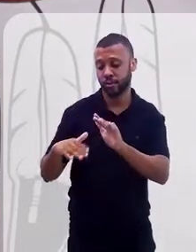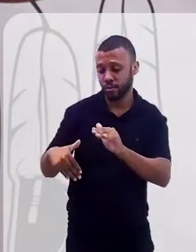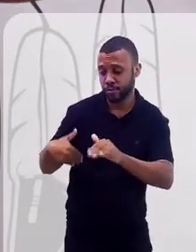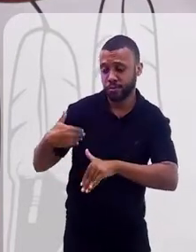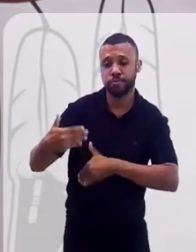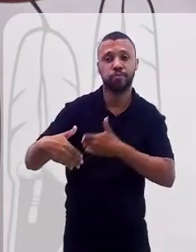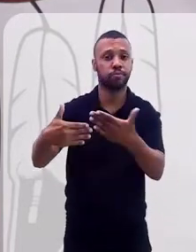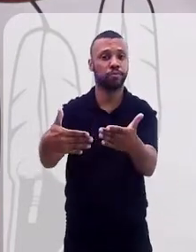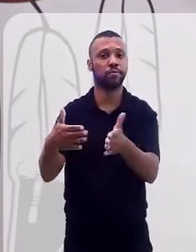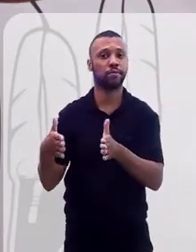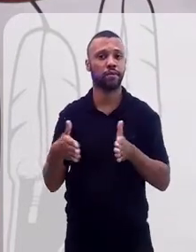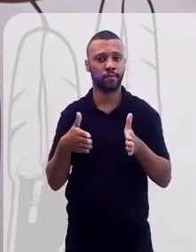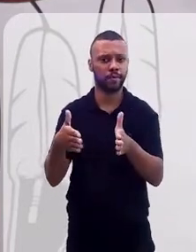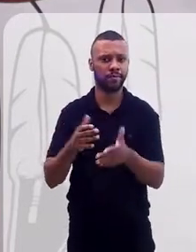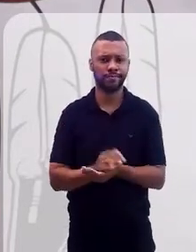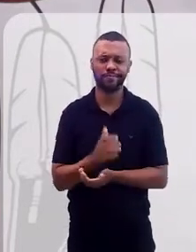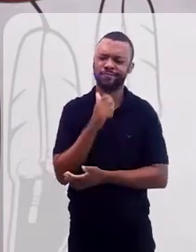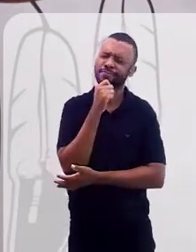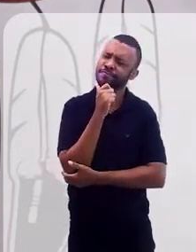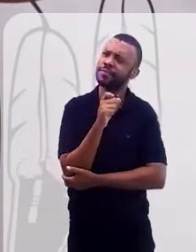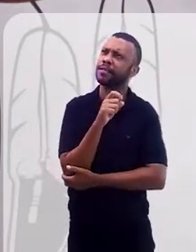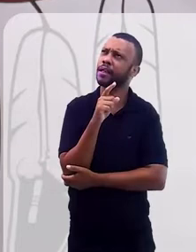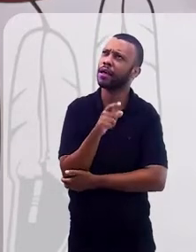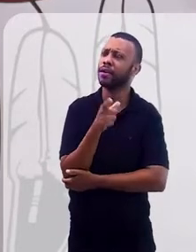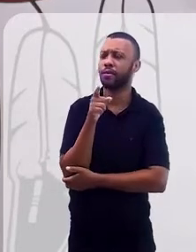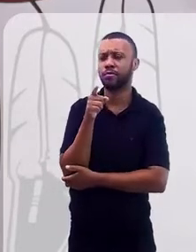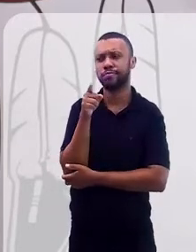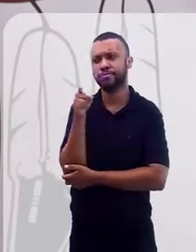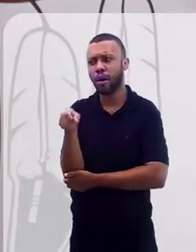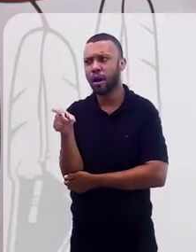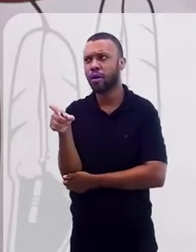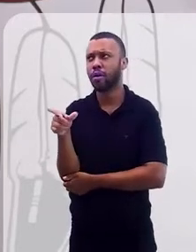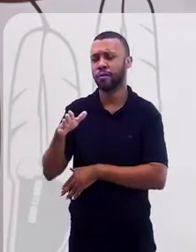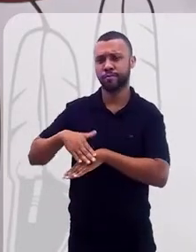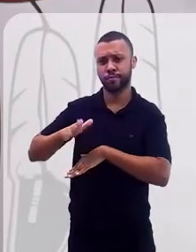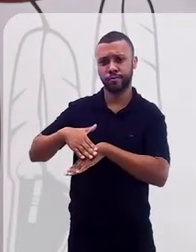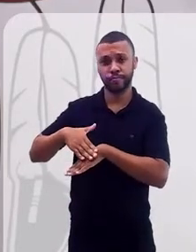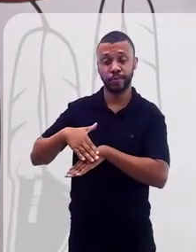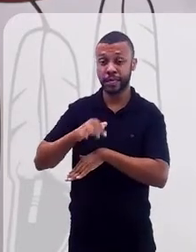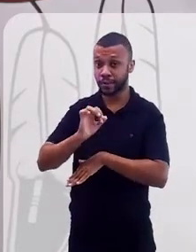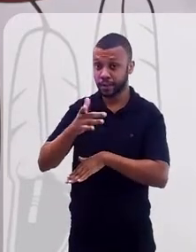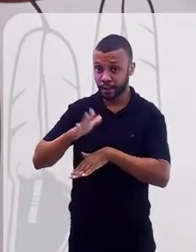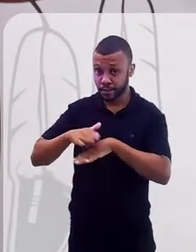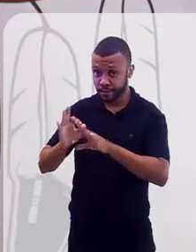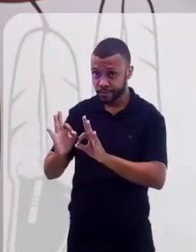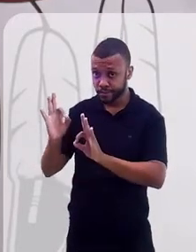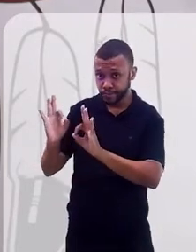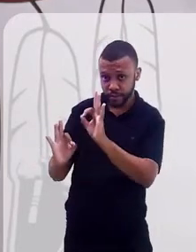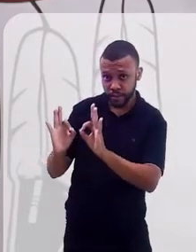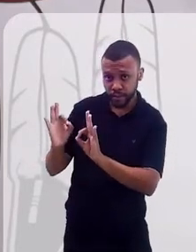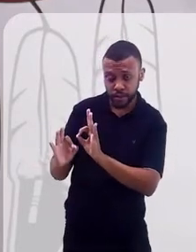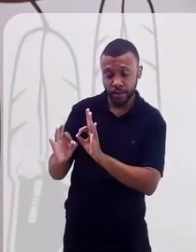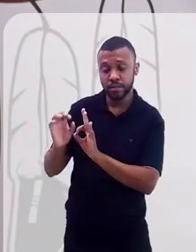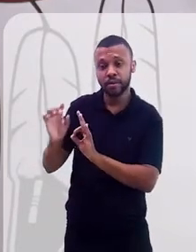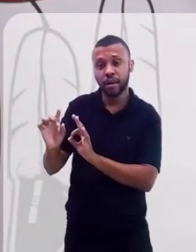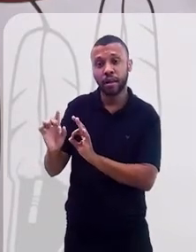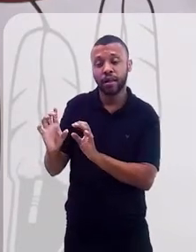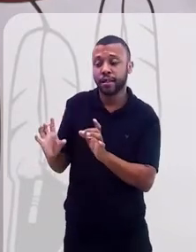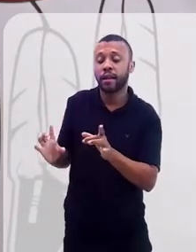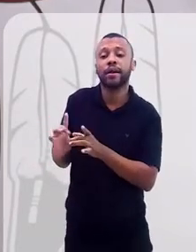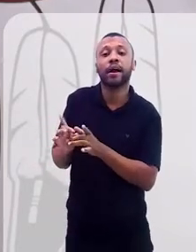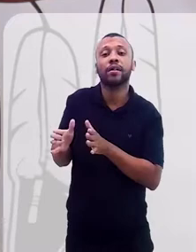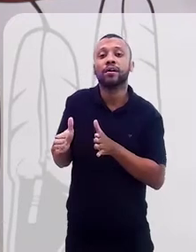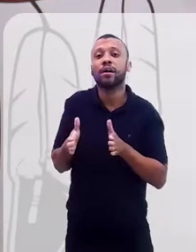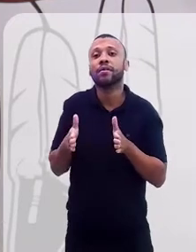faz o seu caminho. Então, assim, às vezes a gente diz assim, será que eu faço isso ou aquilo? Se você fizer uma coisa, faz parte do seu caminho. Você